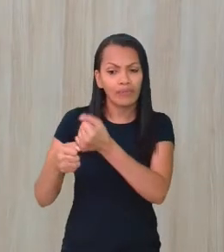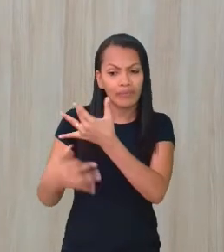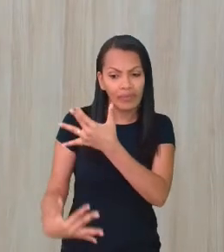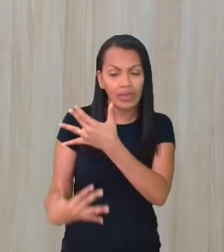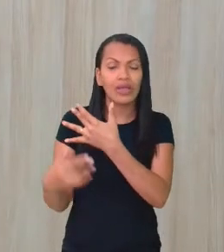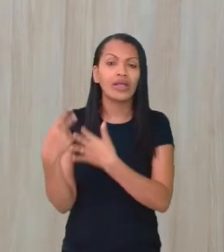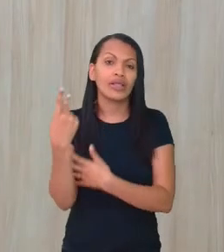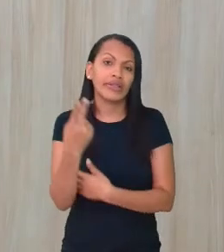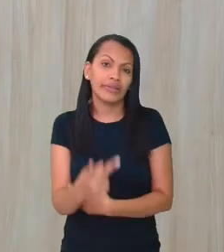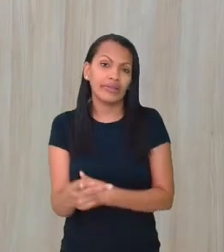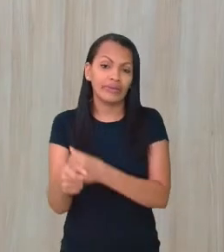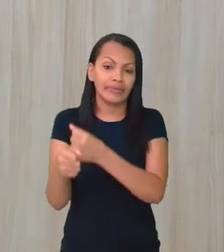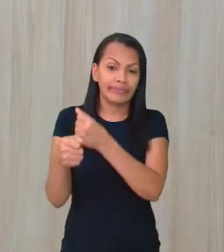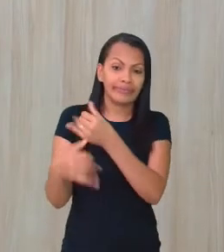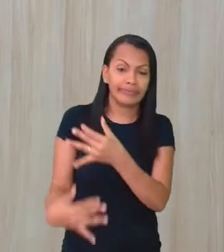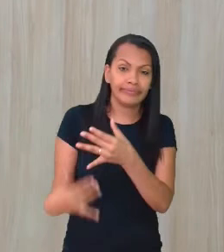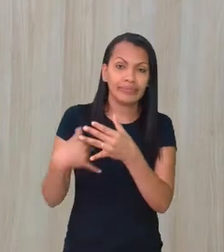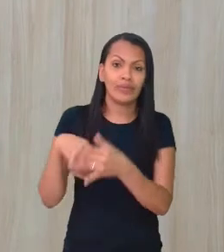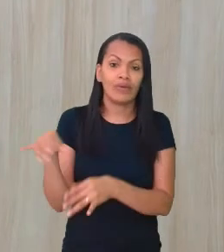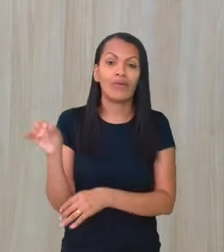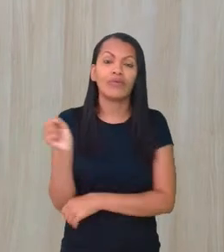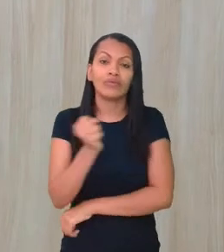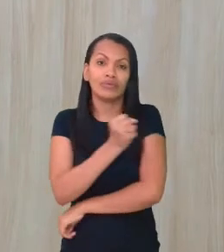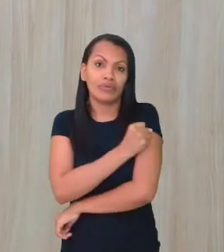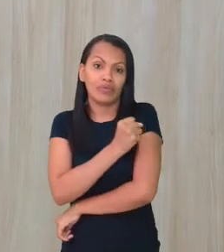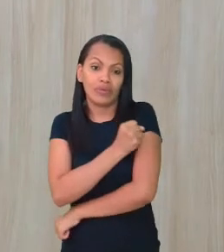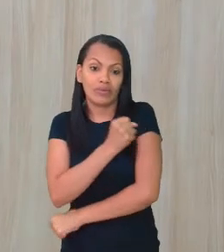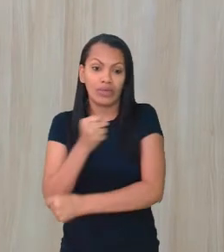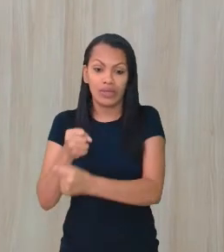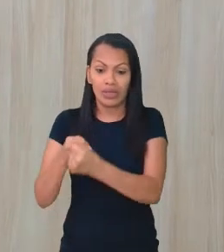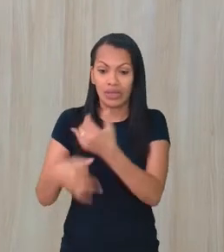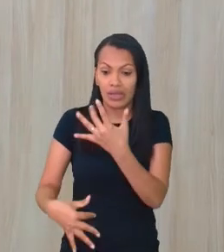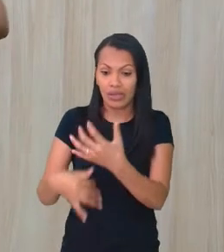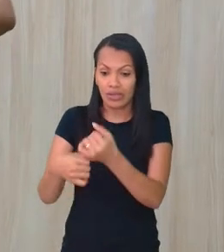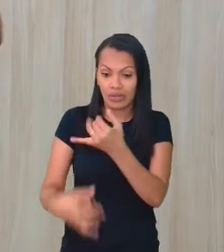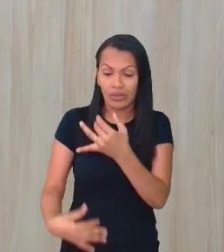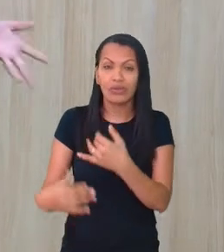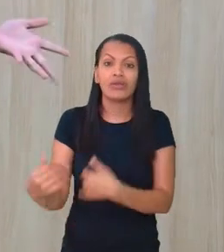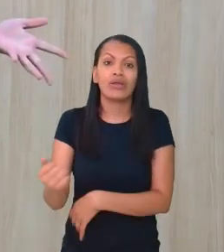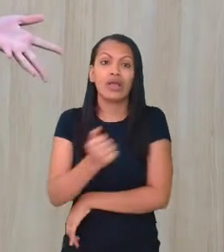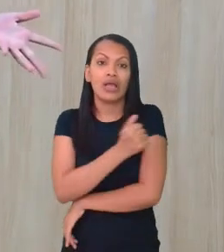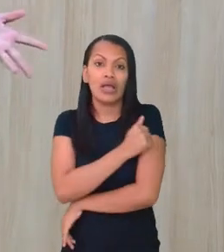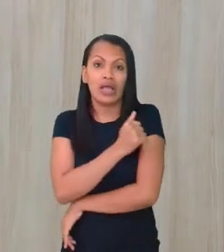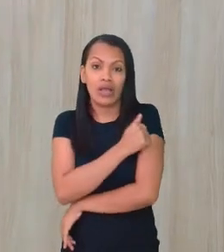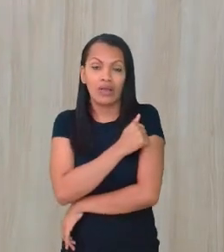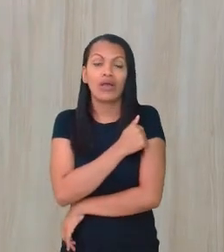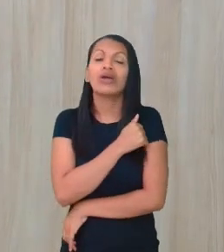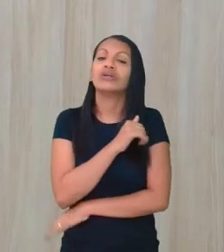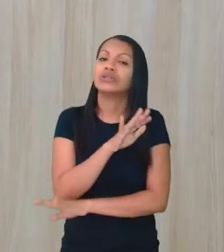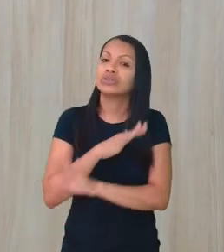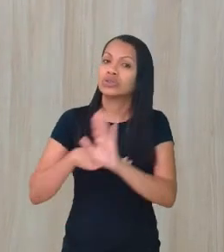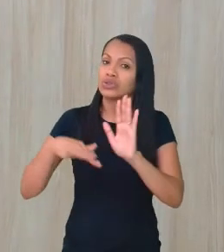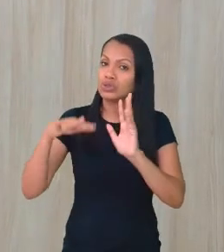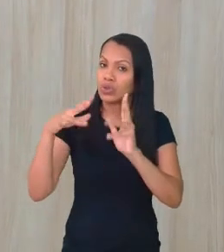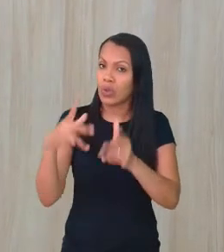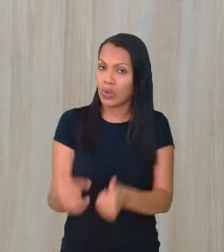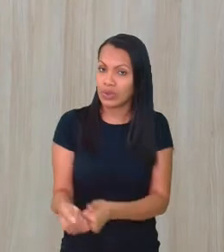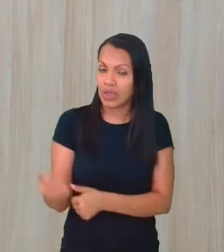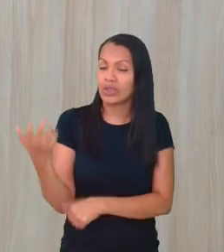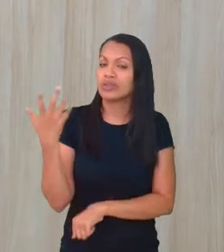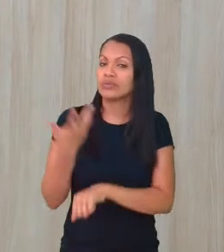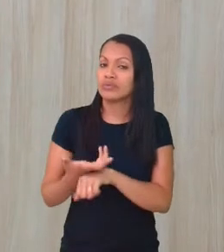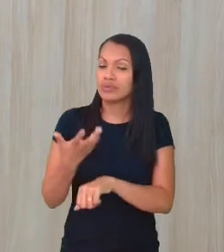você pode ir lá, oitavo ano, playlist, e deixar os comentários em todas as aulas de todas as disciplinas que tem aqui na escola, tá